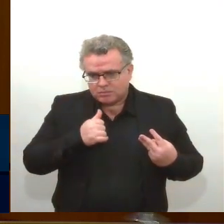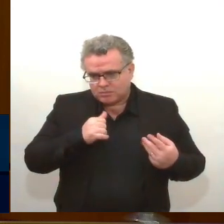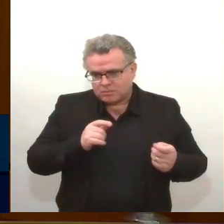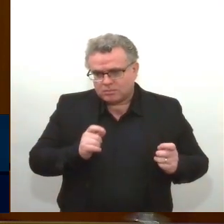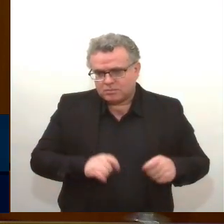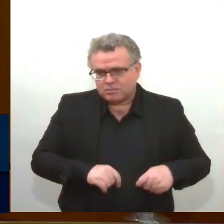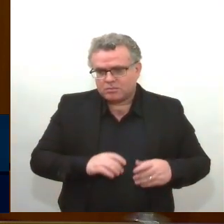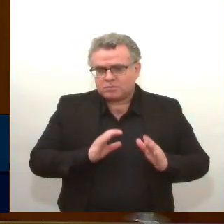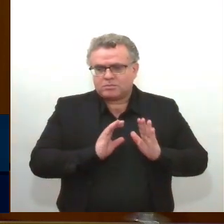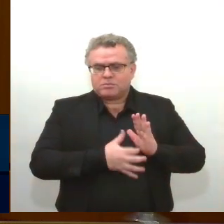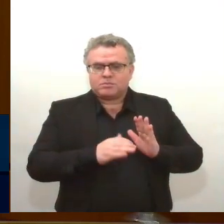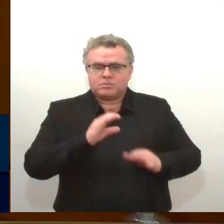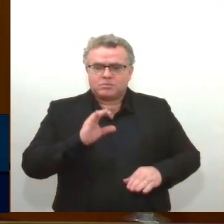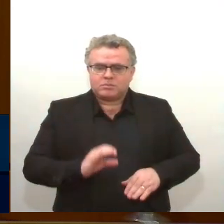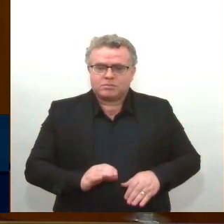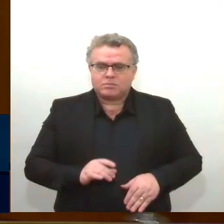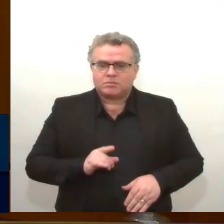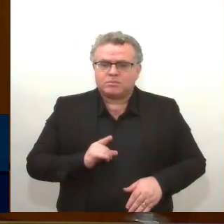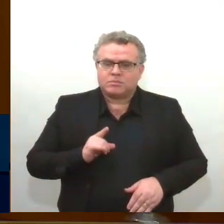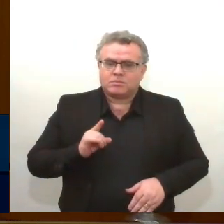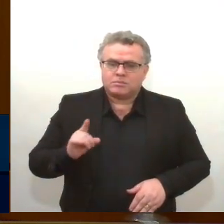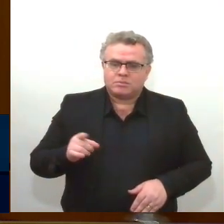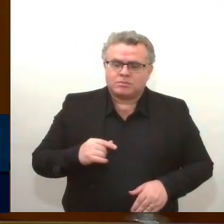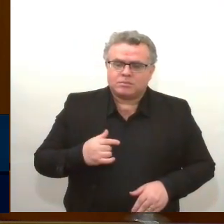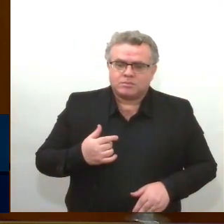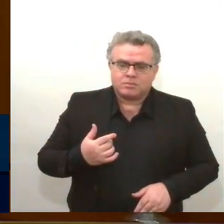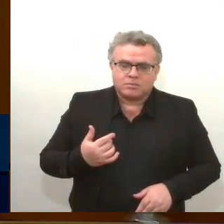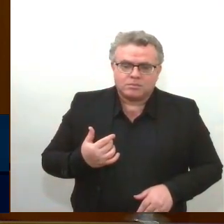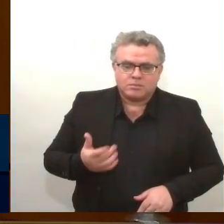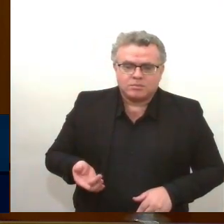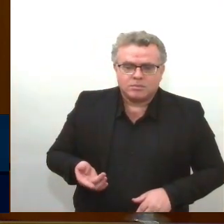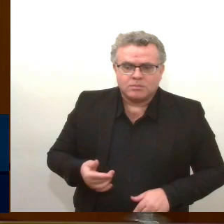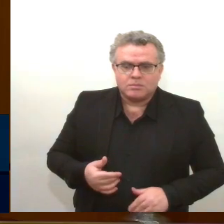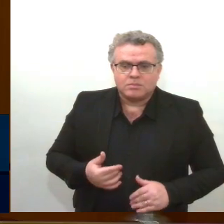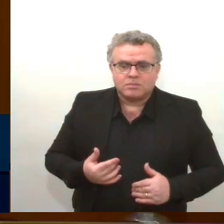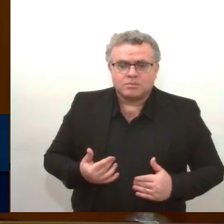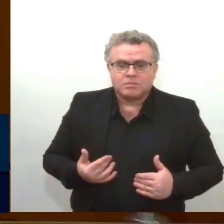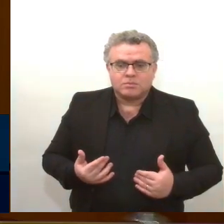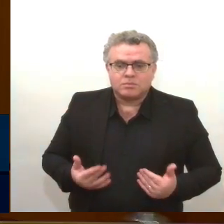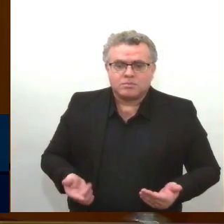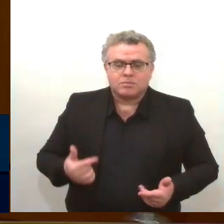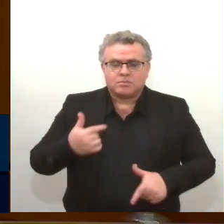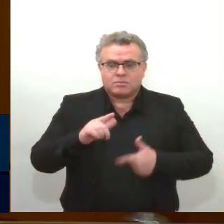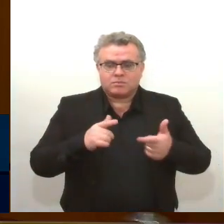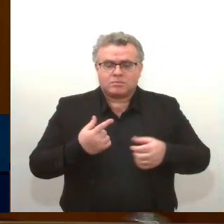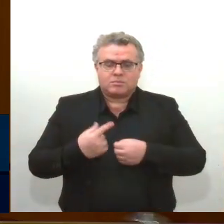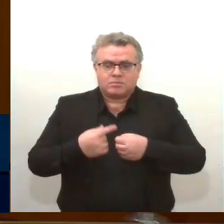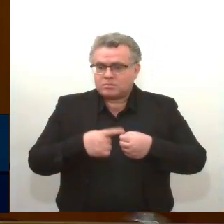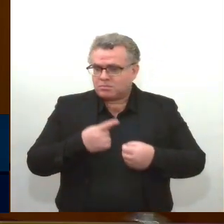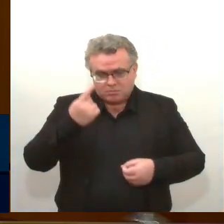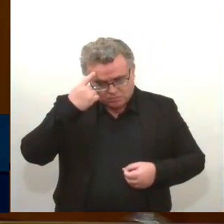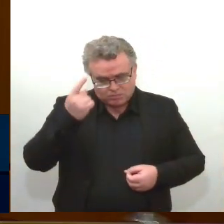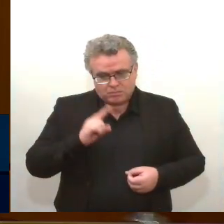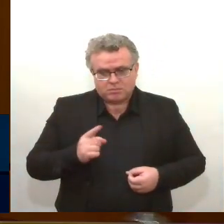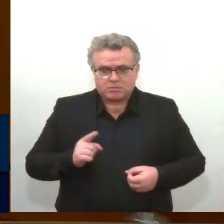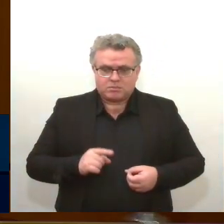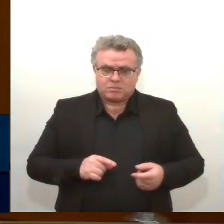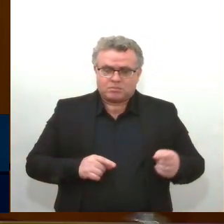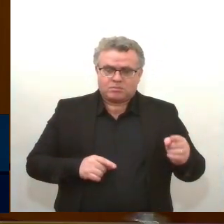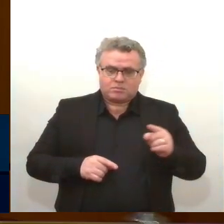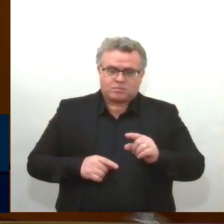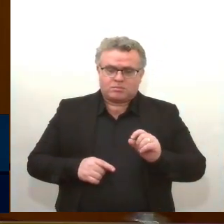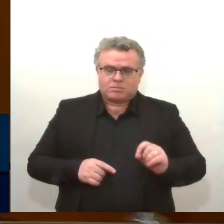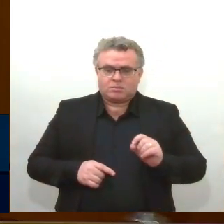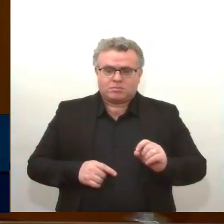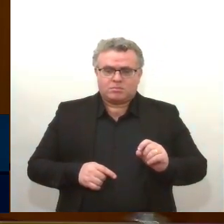Senhora Aparecida e detalhe não sei se temos isso em outras cidades mas Nossa Senhora Aparecida deputada linda cinco mulheres foram